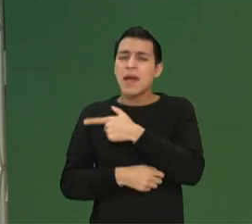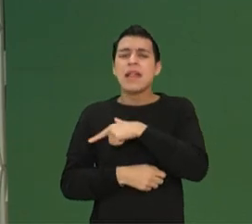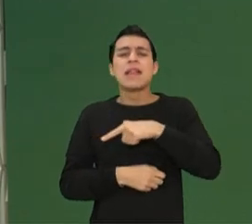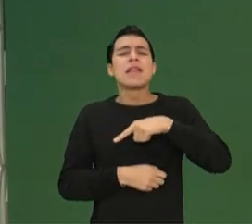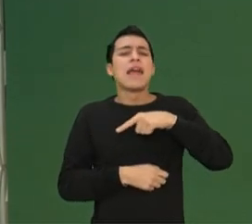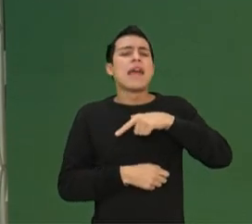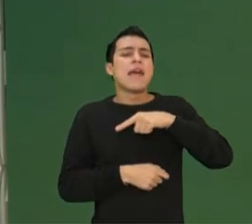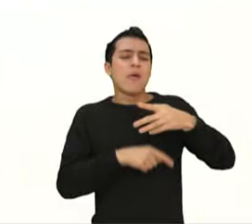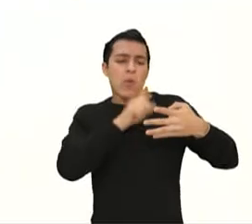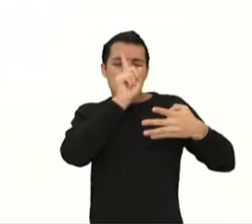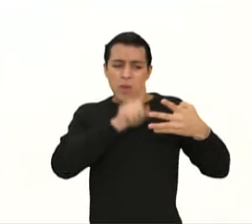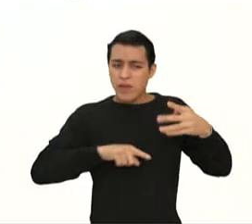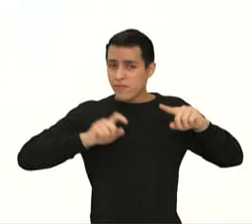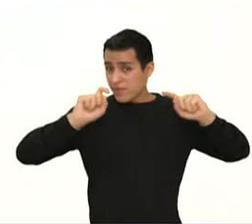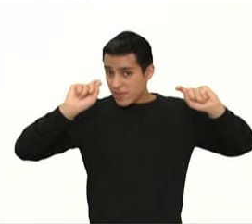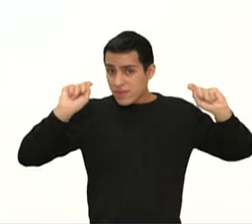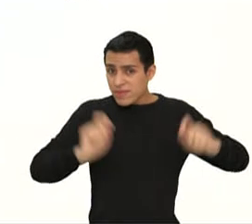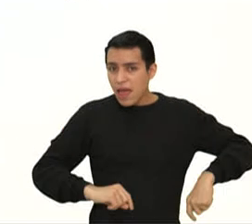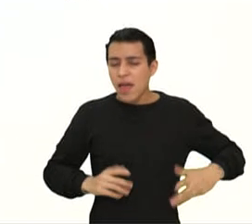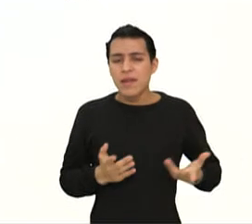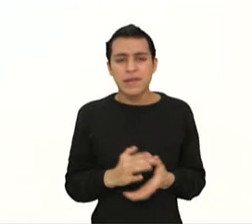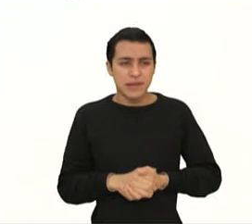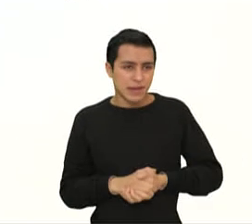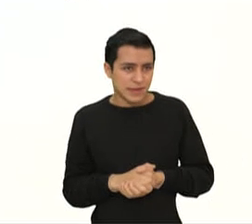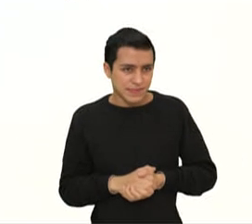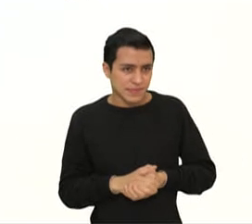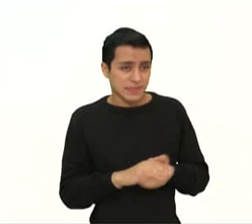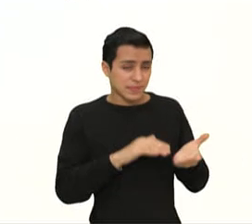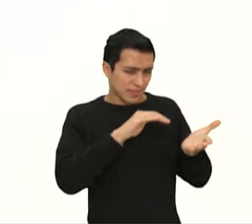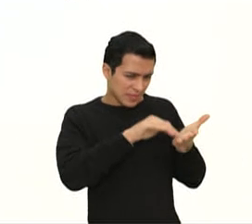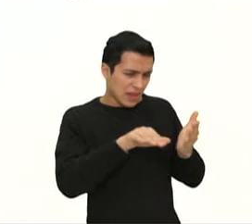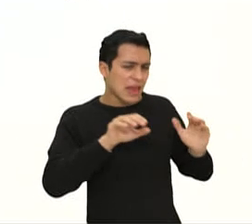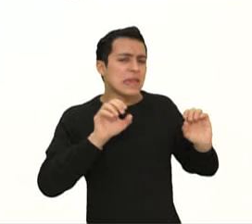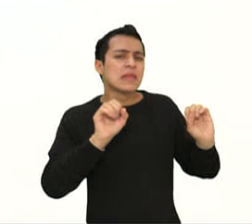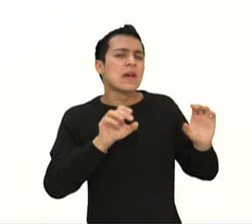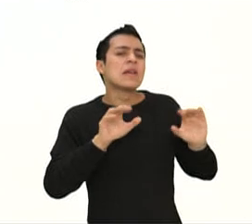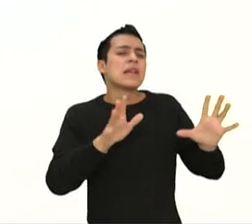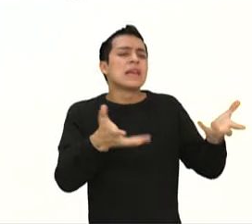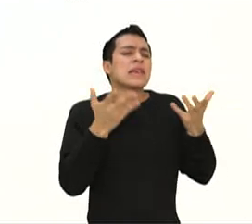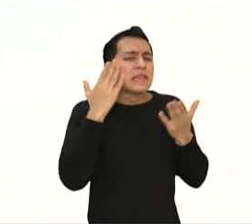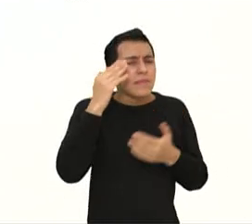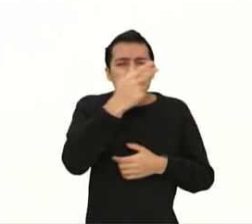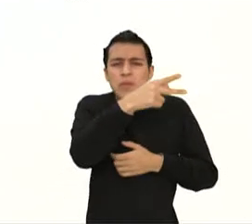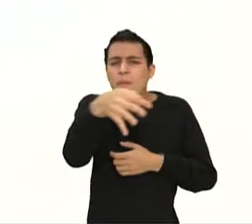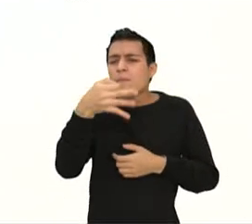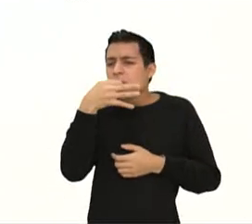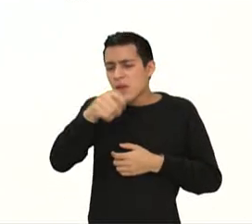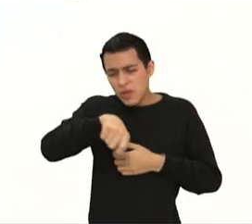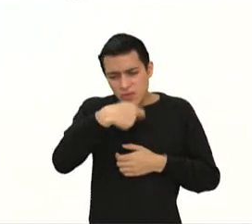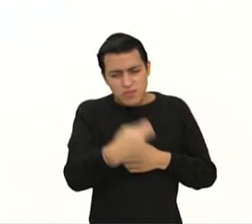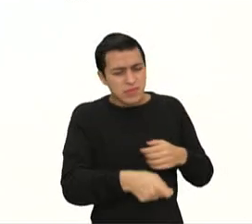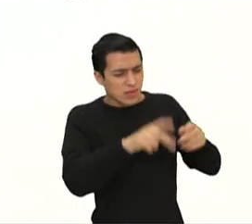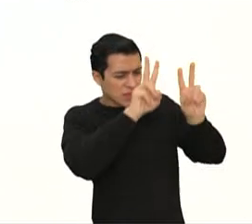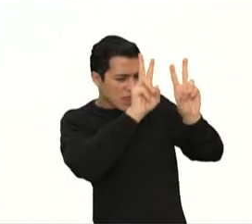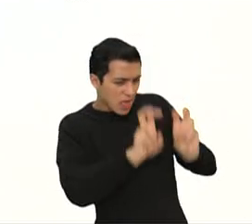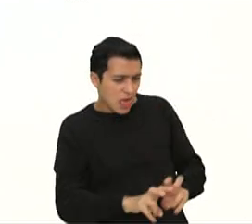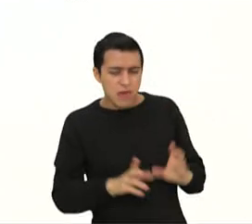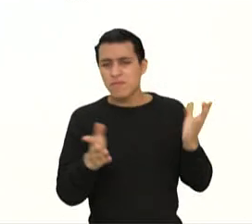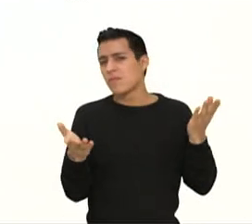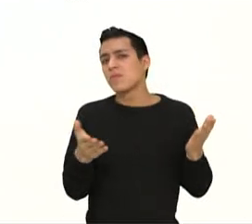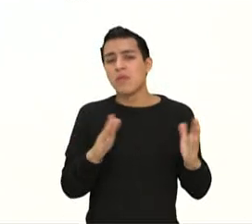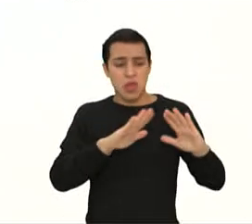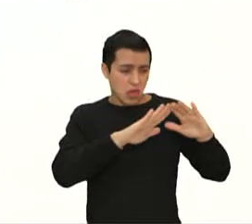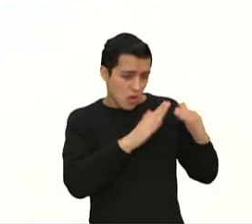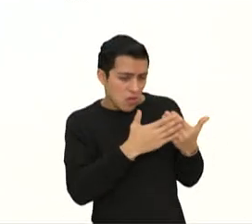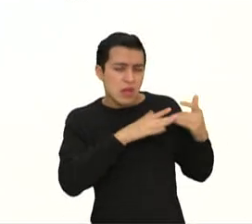quatro possibilidades. A Secretaria de Educação quer saber sua opinião sobre alguns temas. O